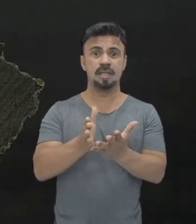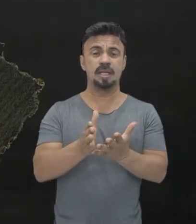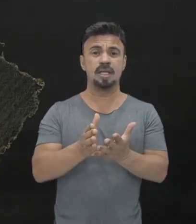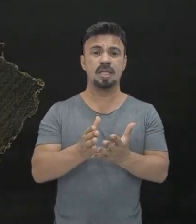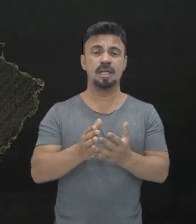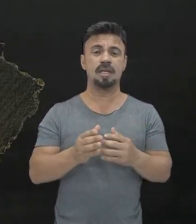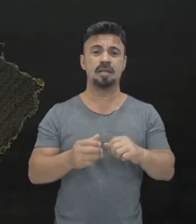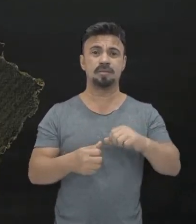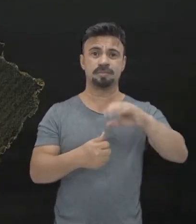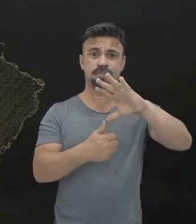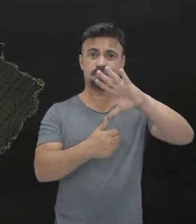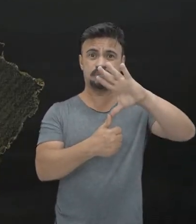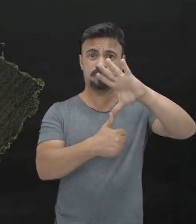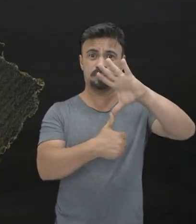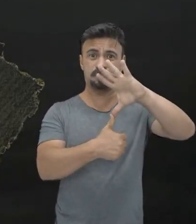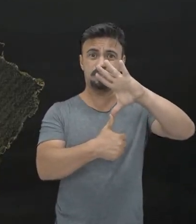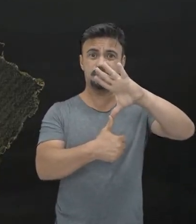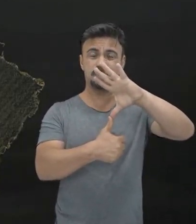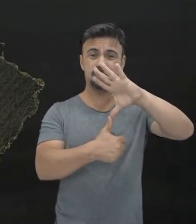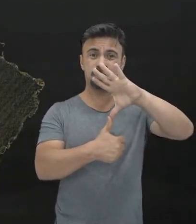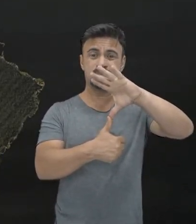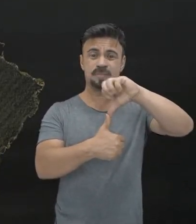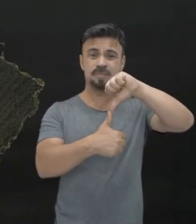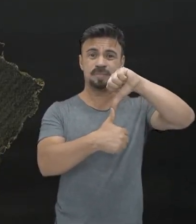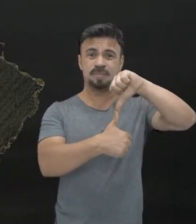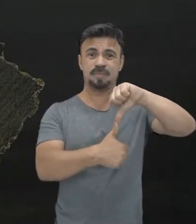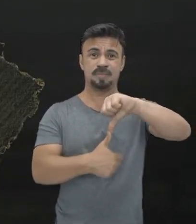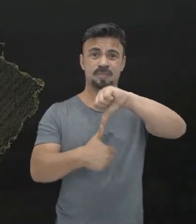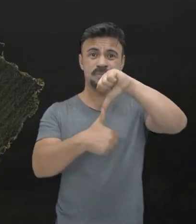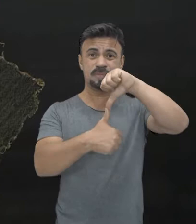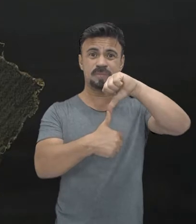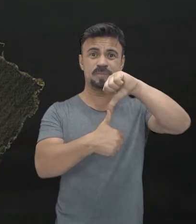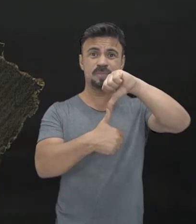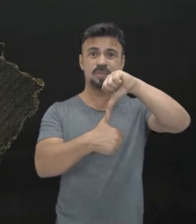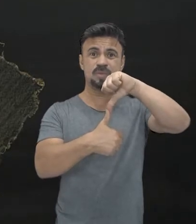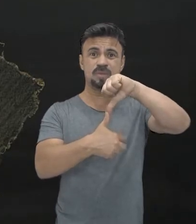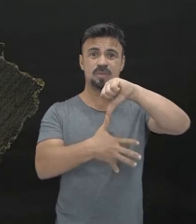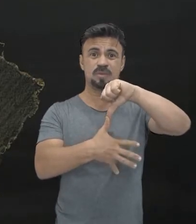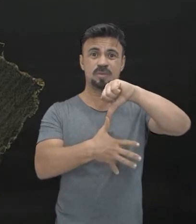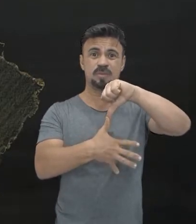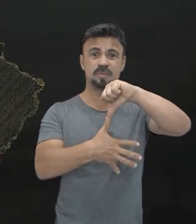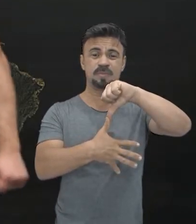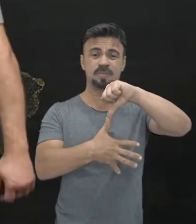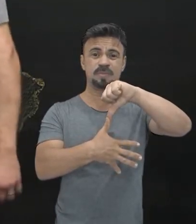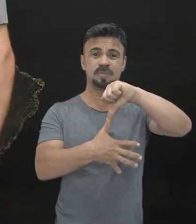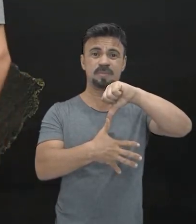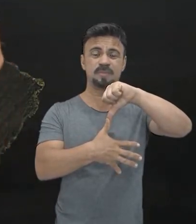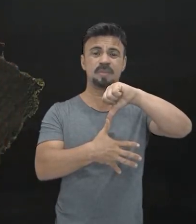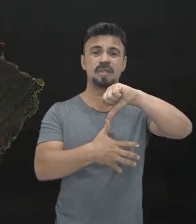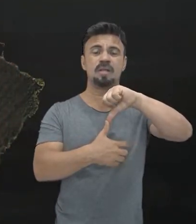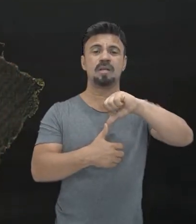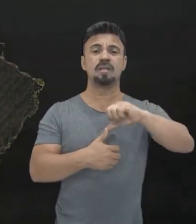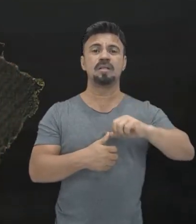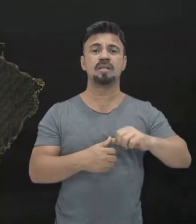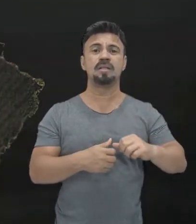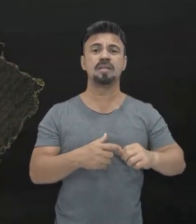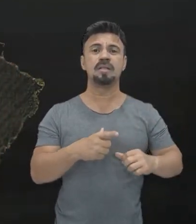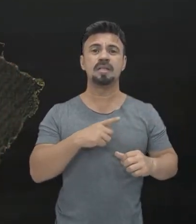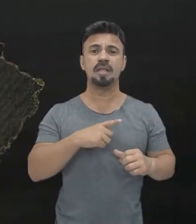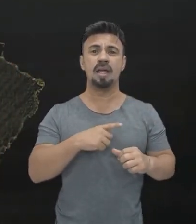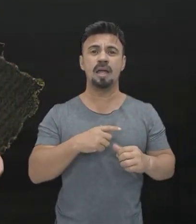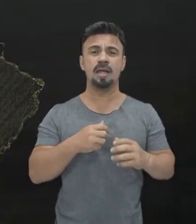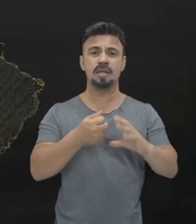do Norte, América Central e América do Sul. Quando nós temos